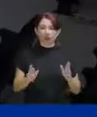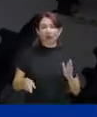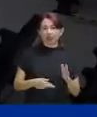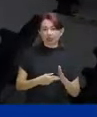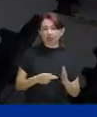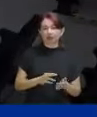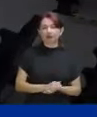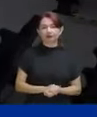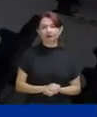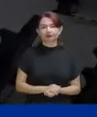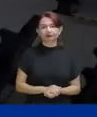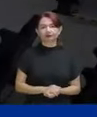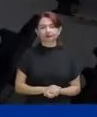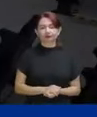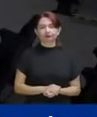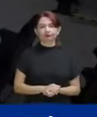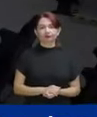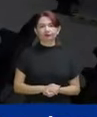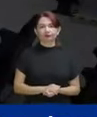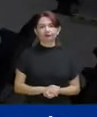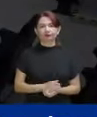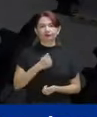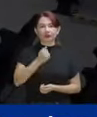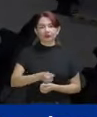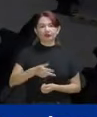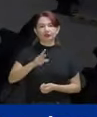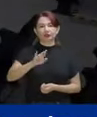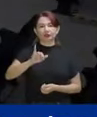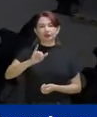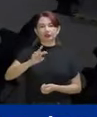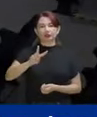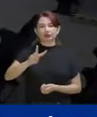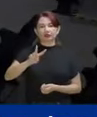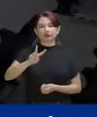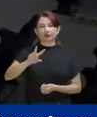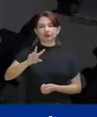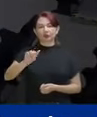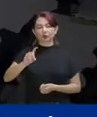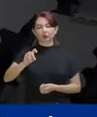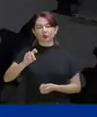acompanho, presidente, o relator. Juiz Rivaldo Valente.